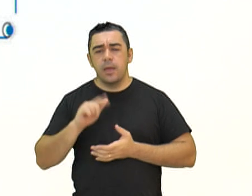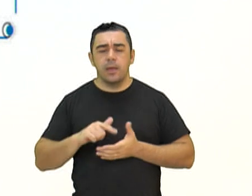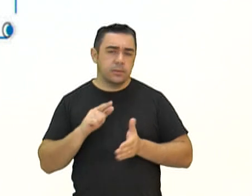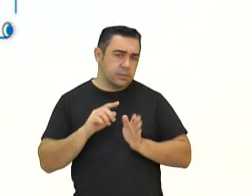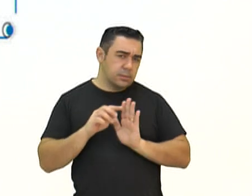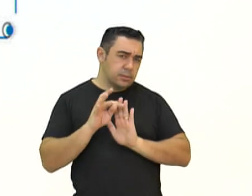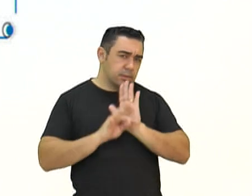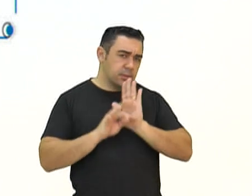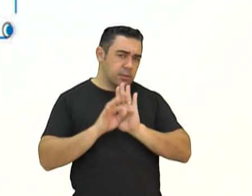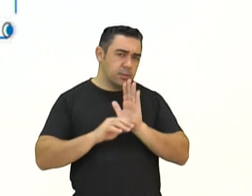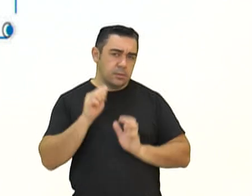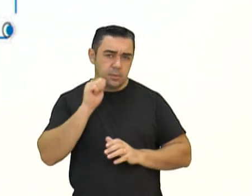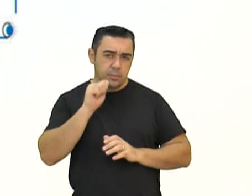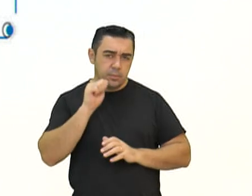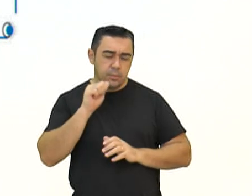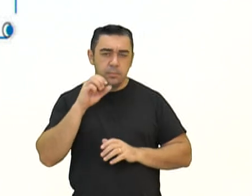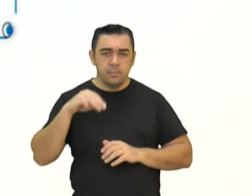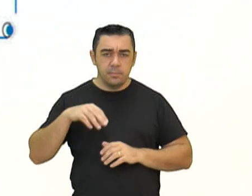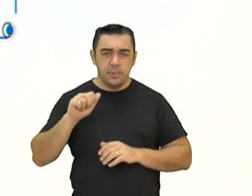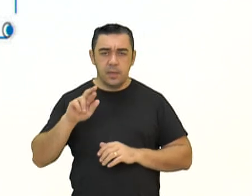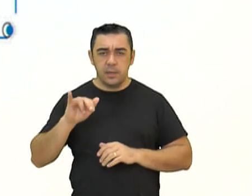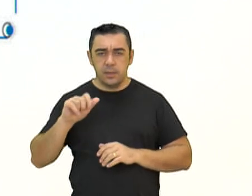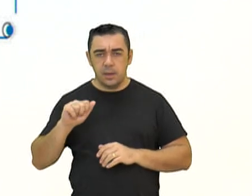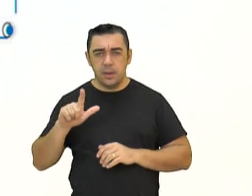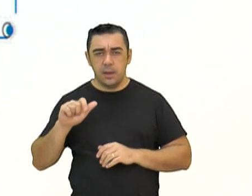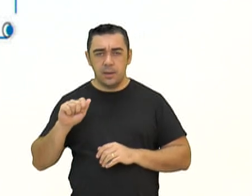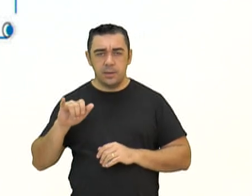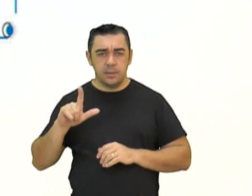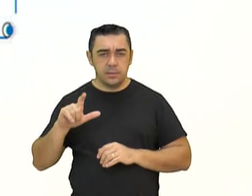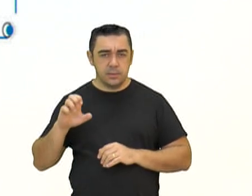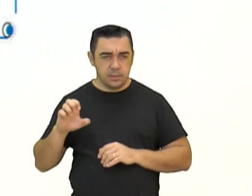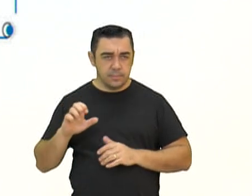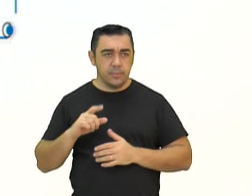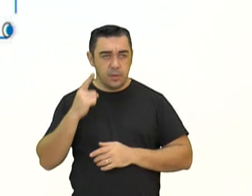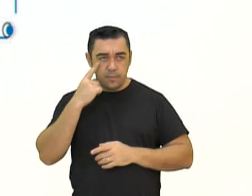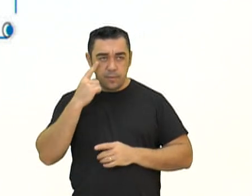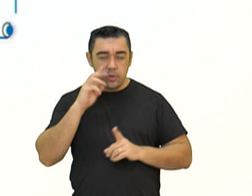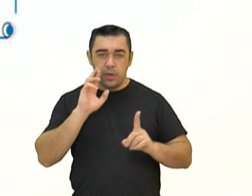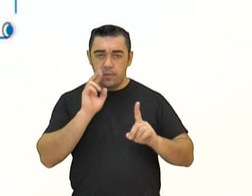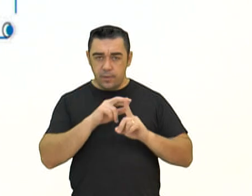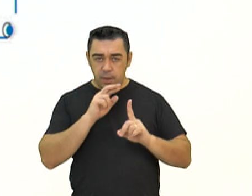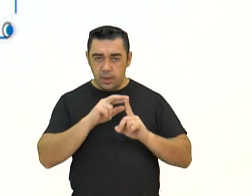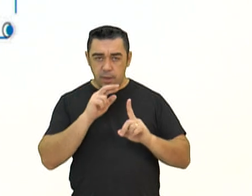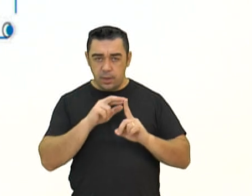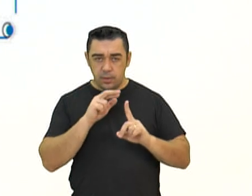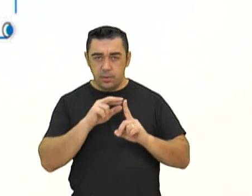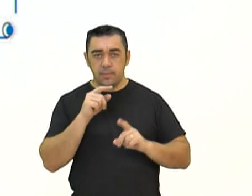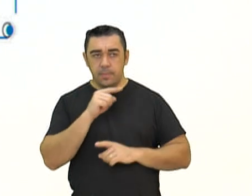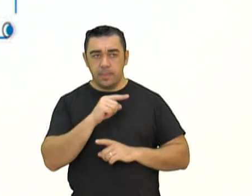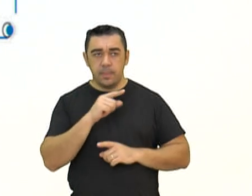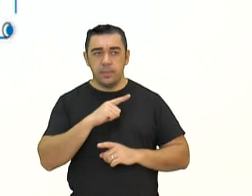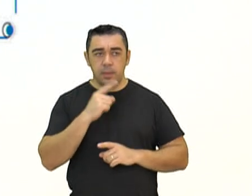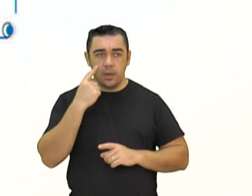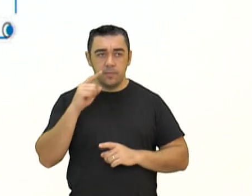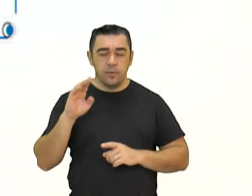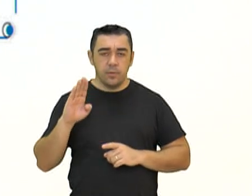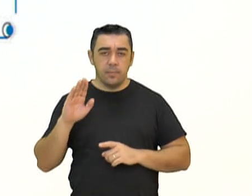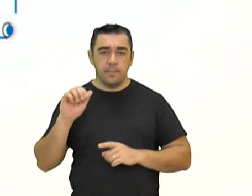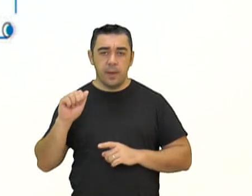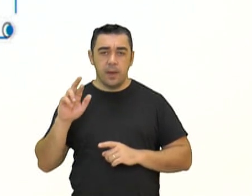texto publicado pela Maria Alice Barroso, que é a autora, né? Percebam que veio ali primeiro o último nome dela, conforme a gente já